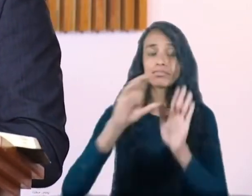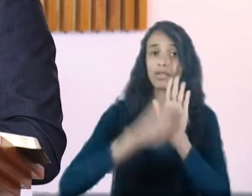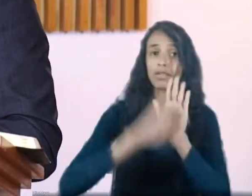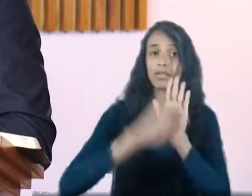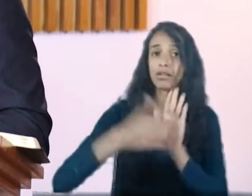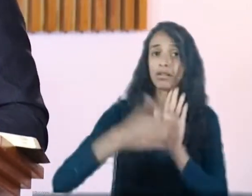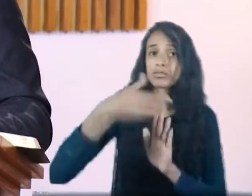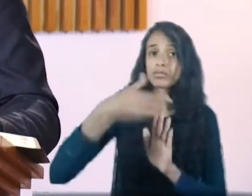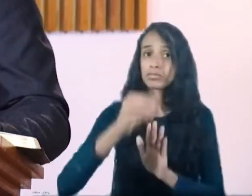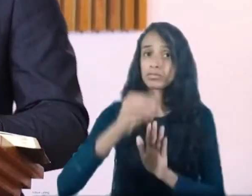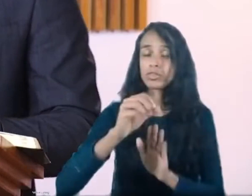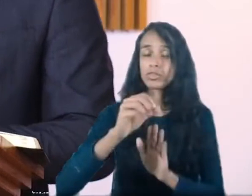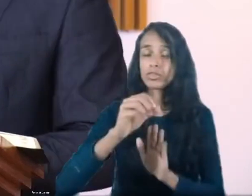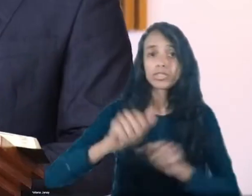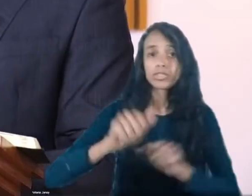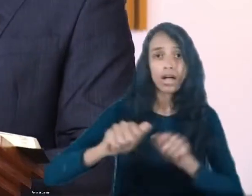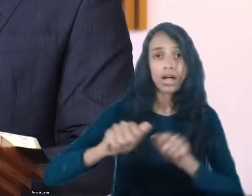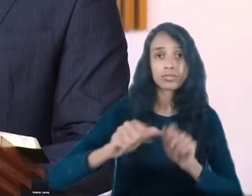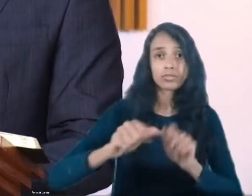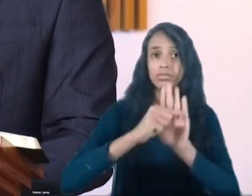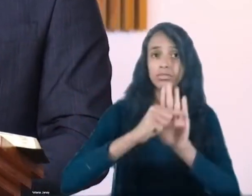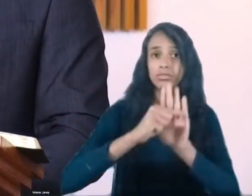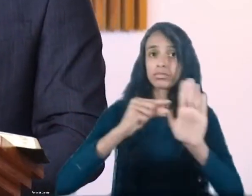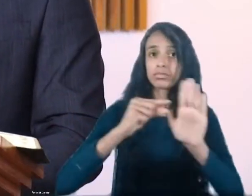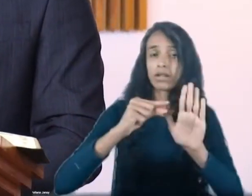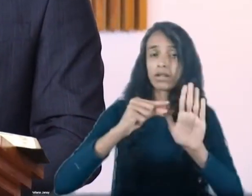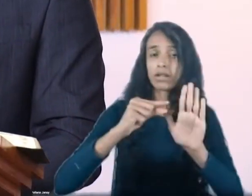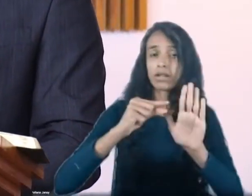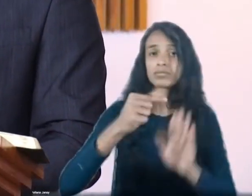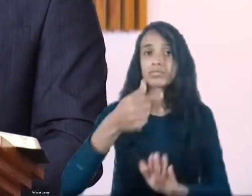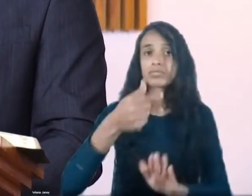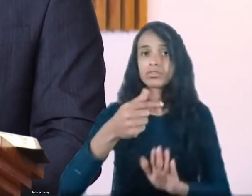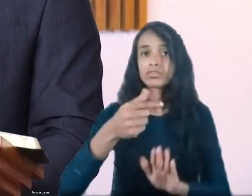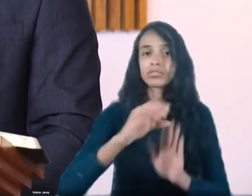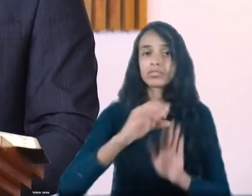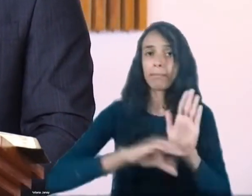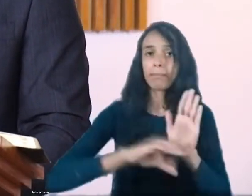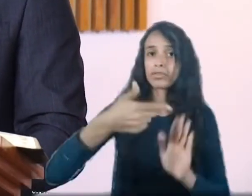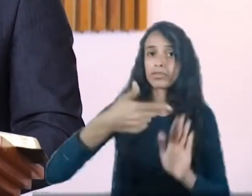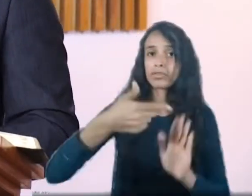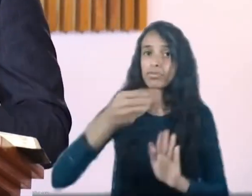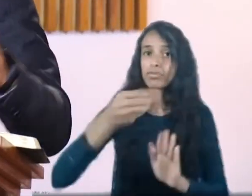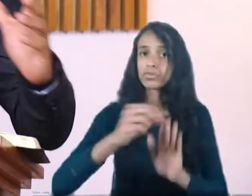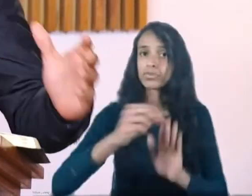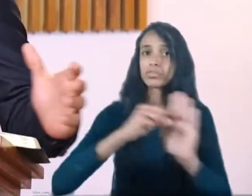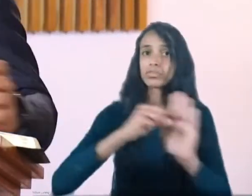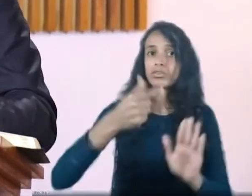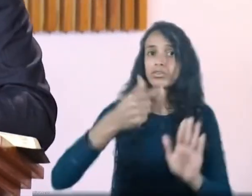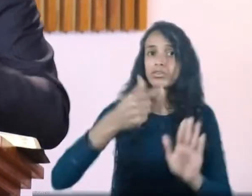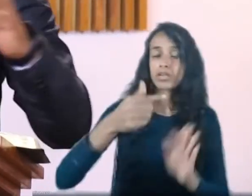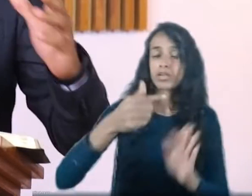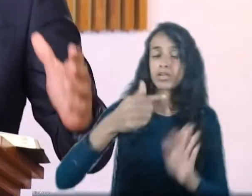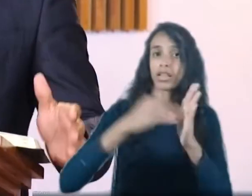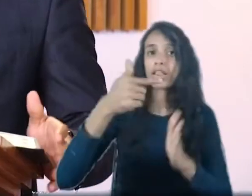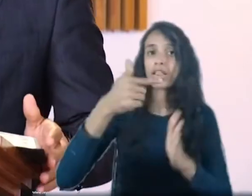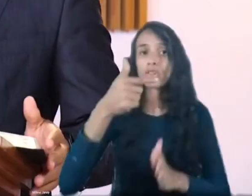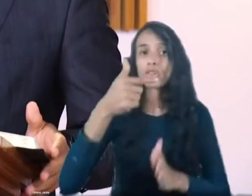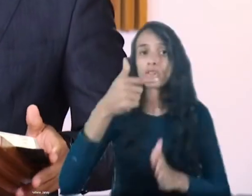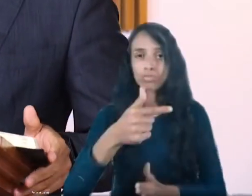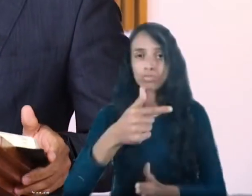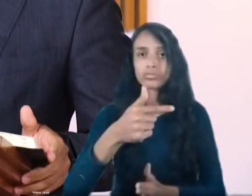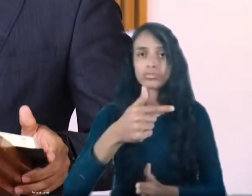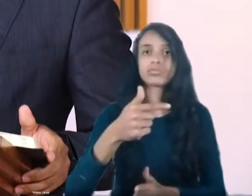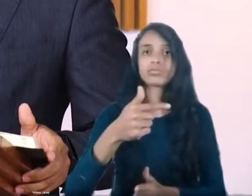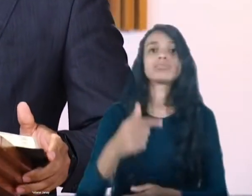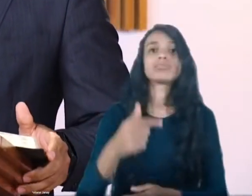Atos, versículo 7. Nós vamos ler dos versículos 7 até o 12. E depois vamos entender coisas maravilhosas